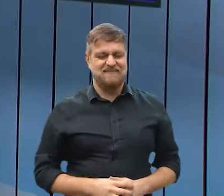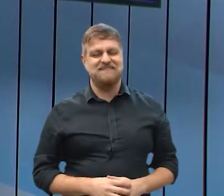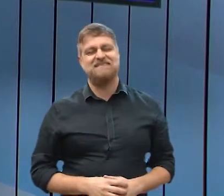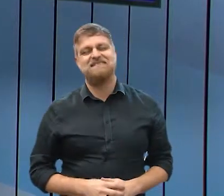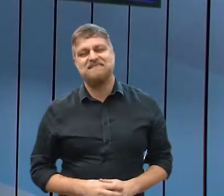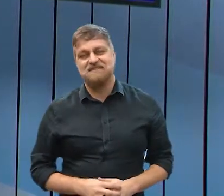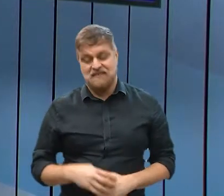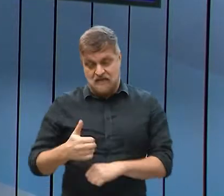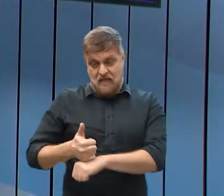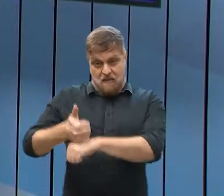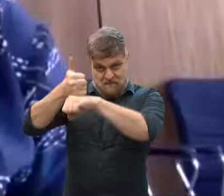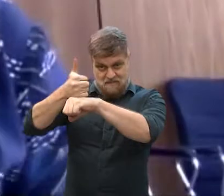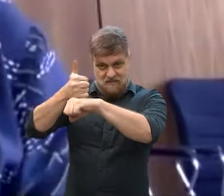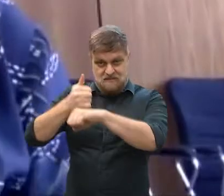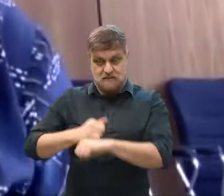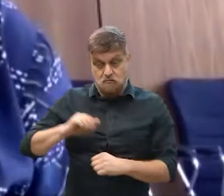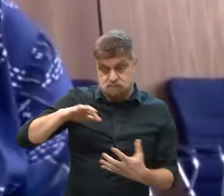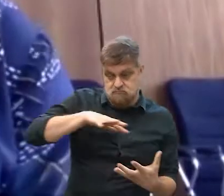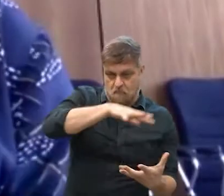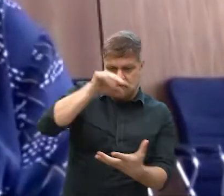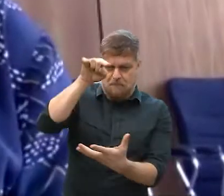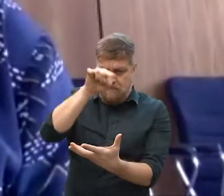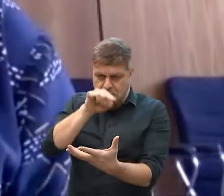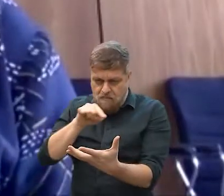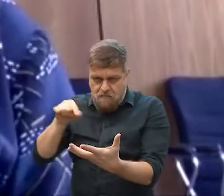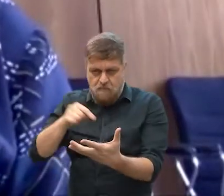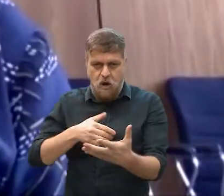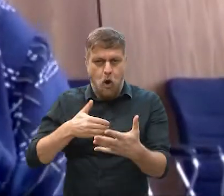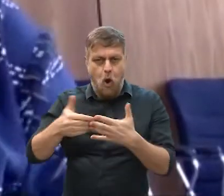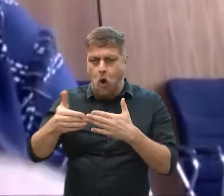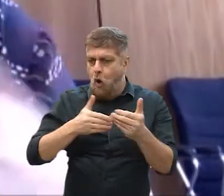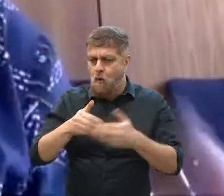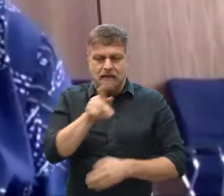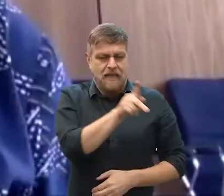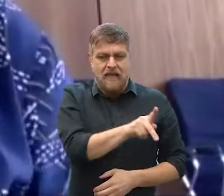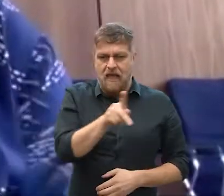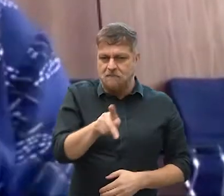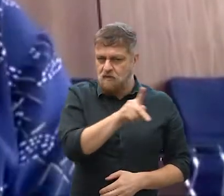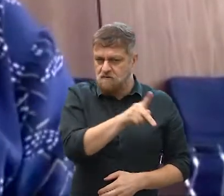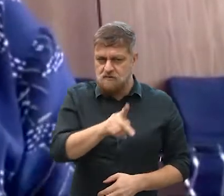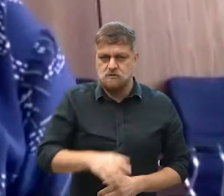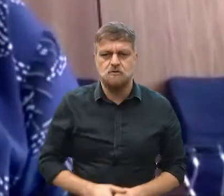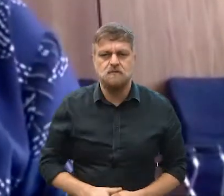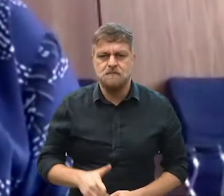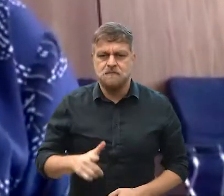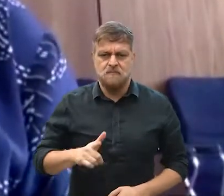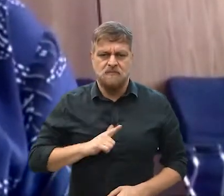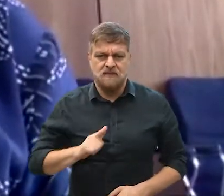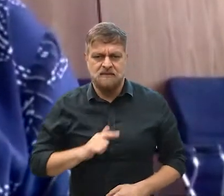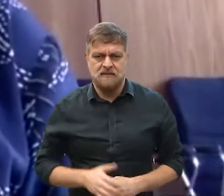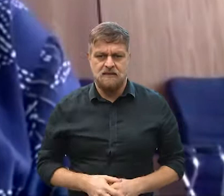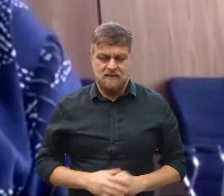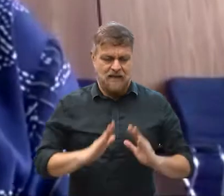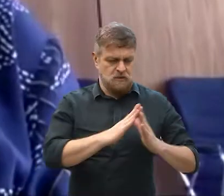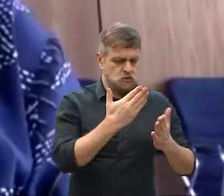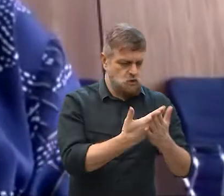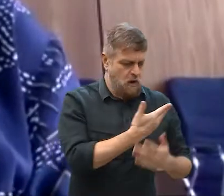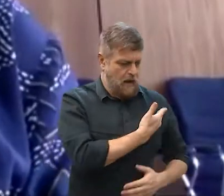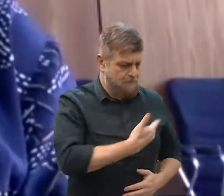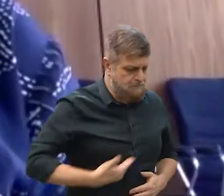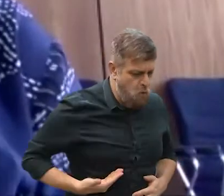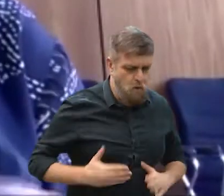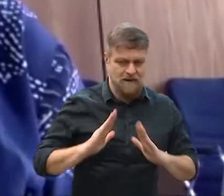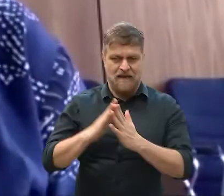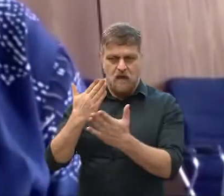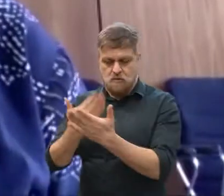Perfeito. Essa premiação ela é uma premiação internacional, ela está aberta a todos os professores, independente de estarem na rede pública